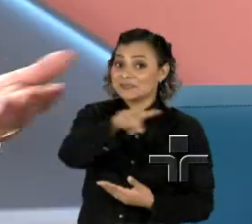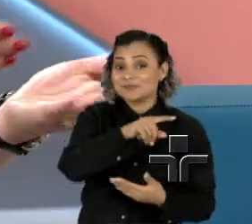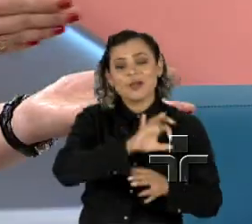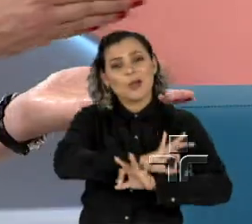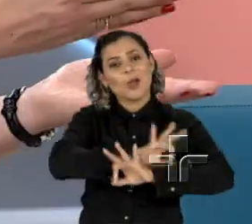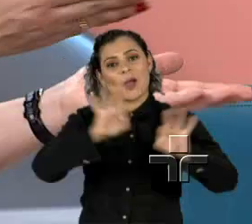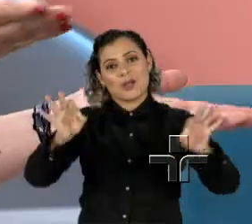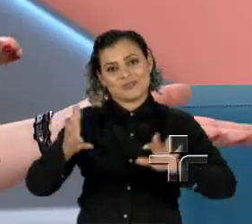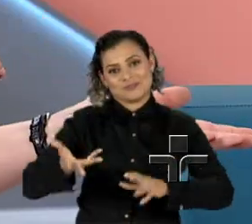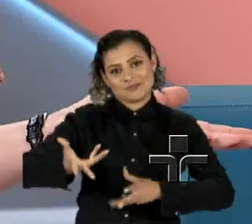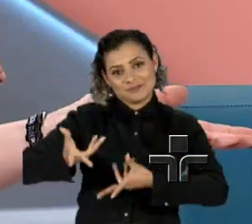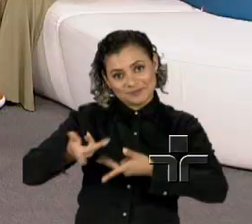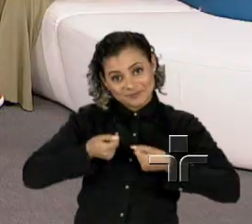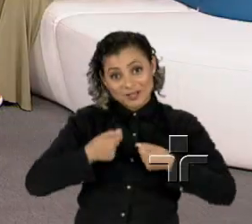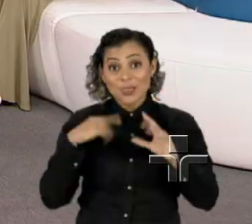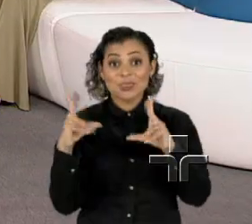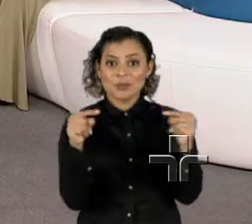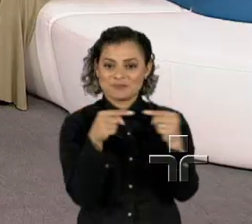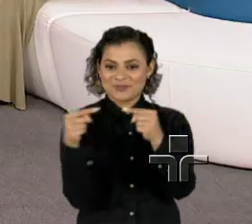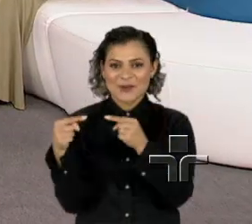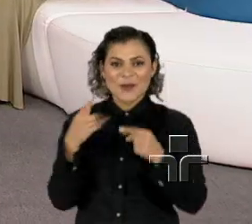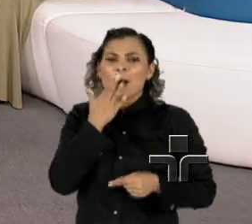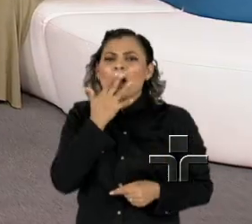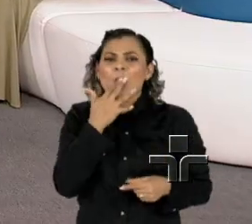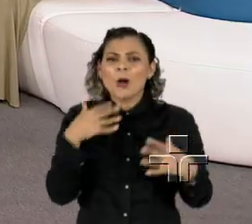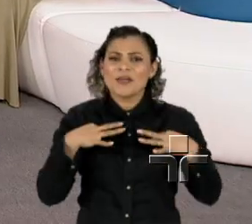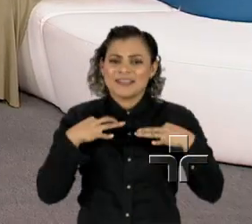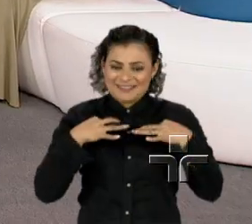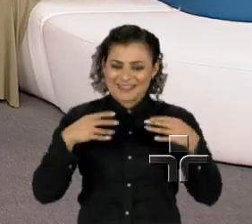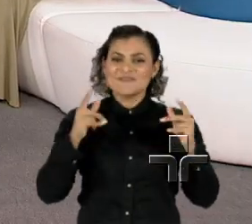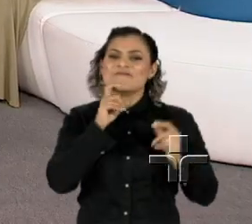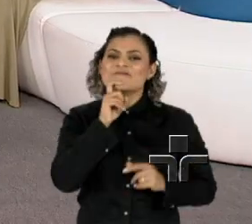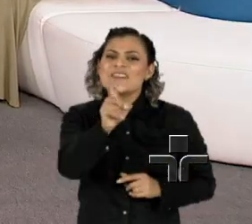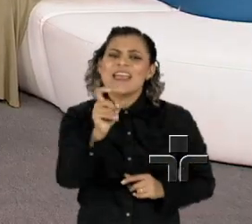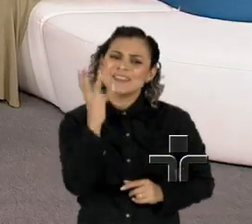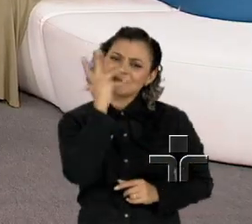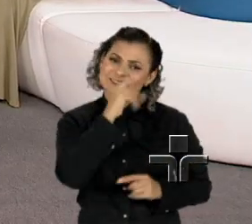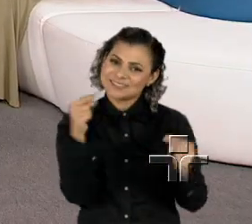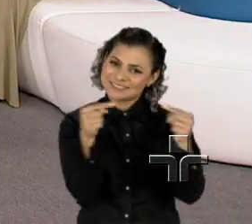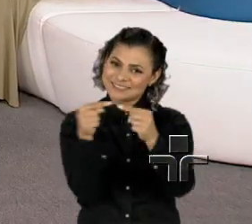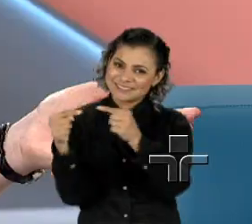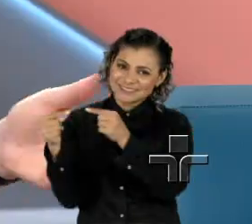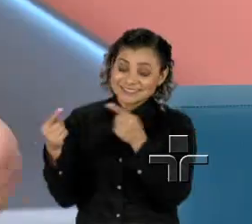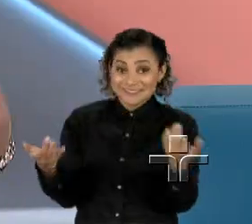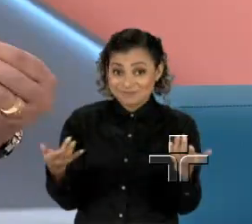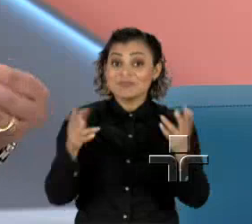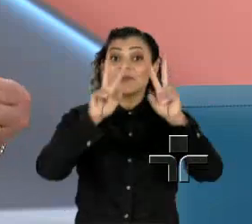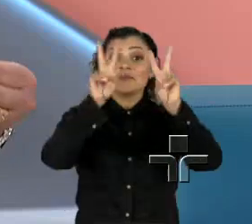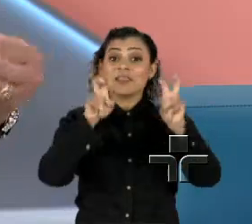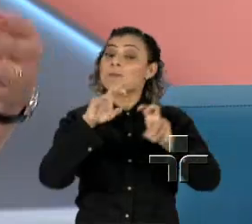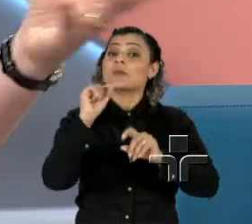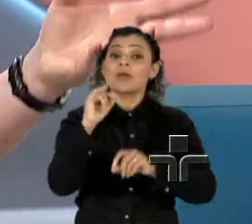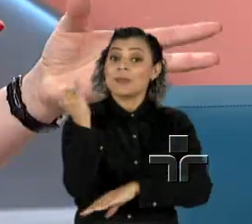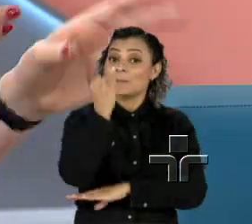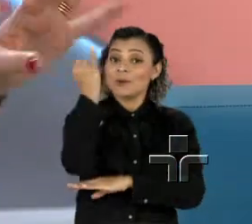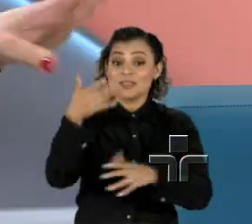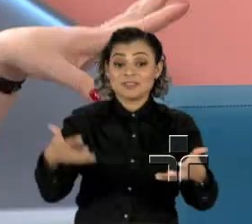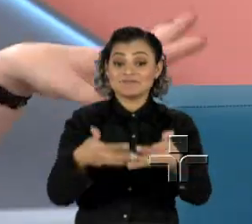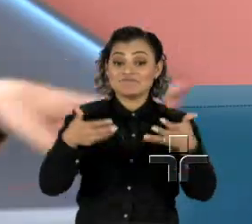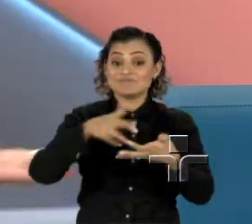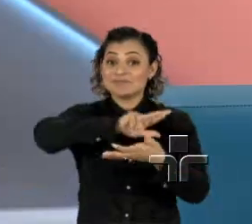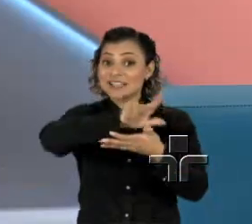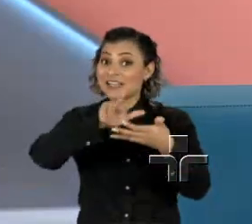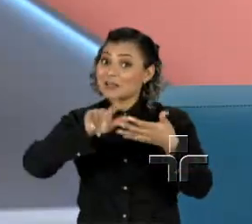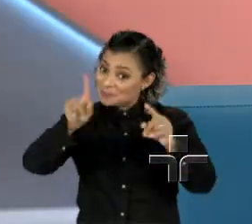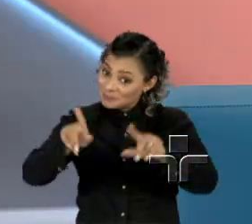ótimo. Tá todo mundo combinando aqui, ó. Todo mundo de verde. Já que a gente está tá falando da importância aí das verduras, acho